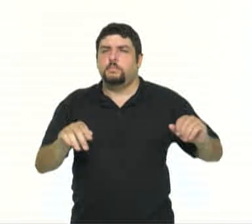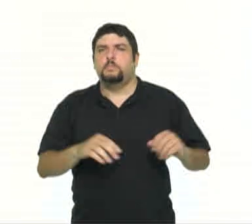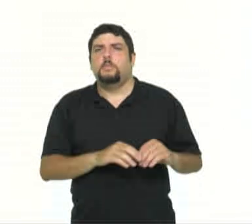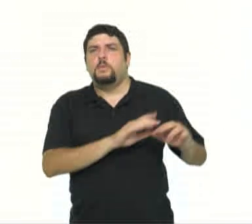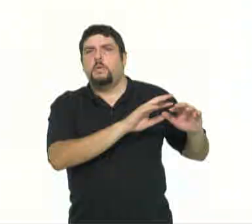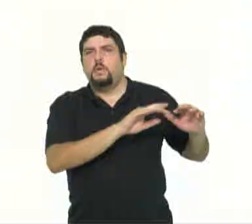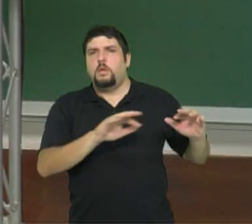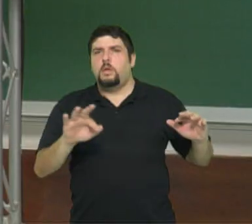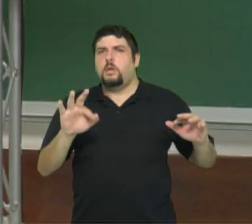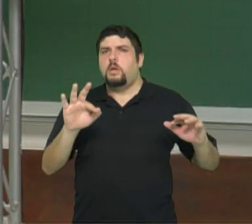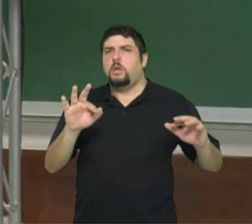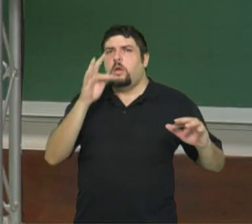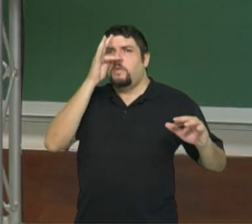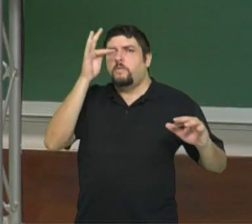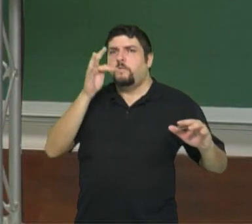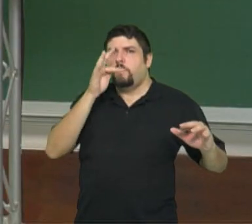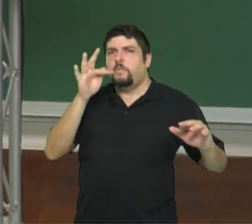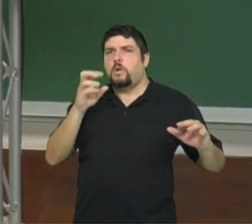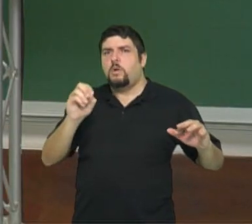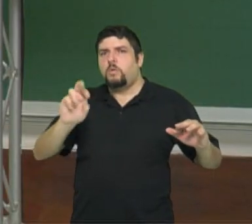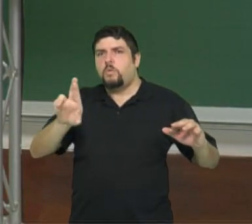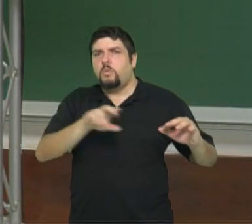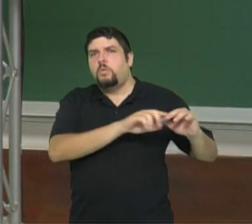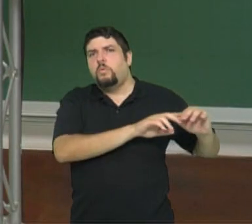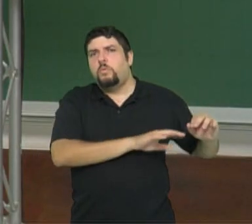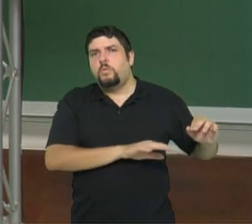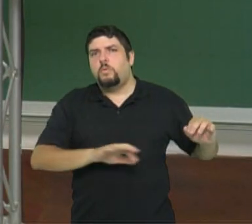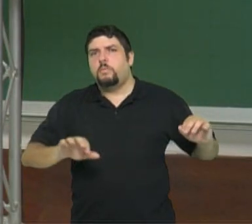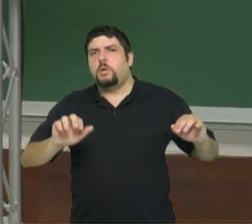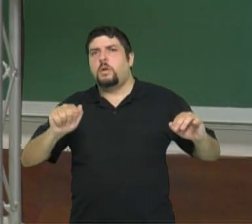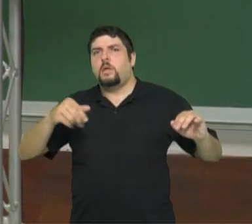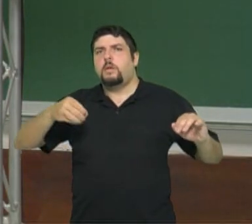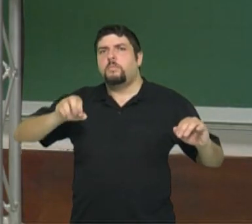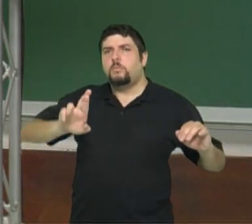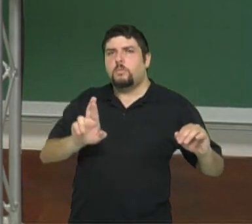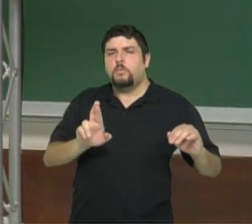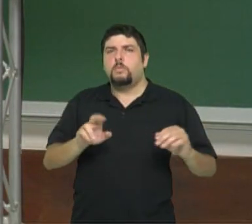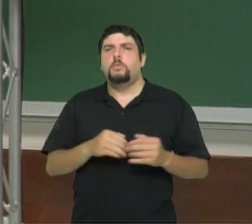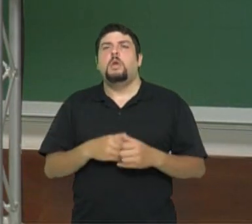rimou com amor, letra C. Então, aqui nós chamamos do quê? Das rimas